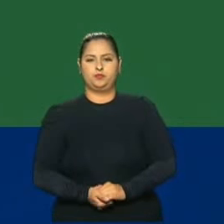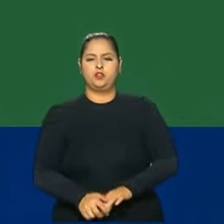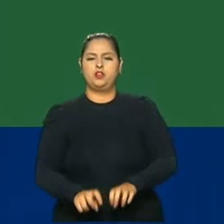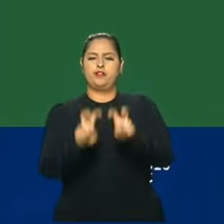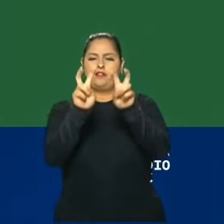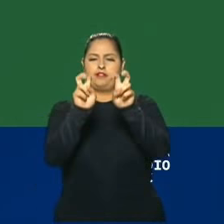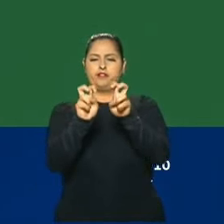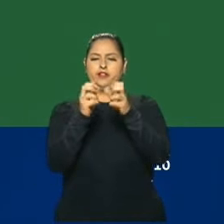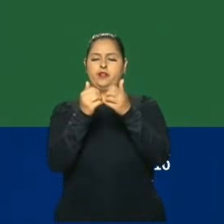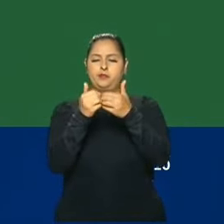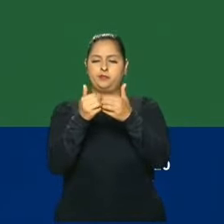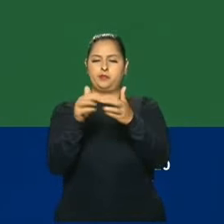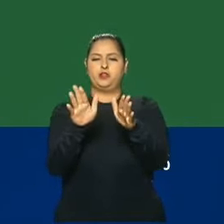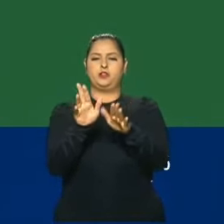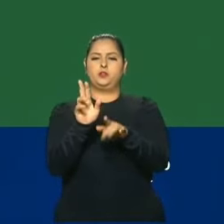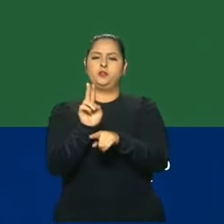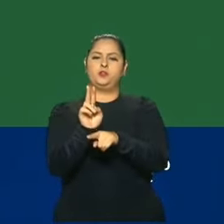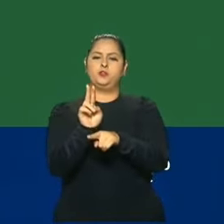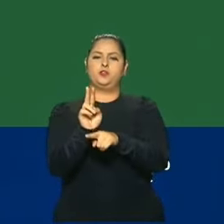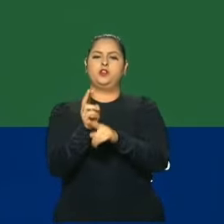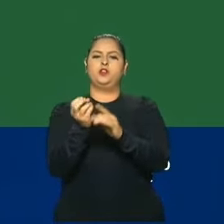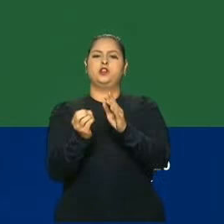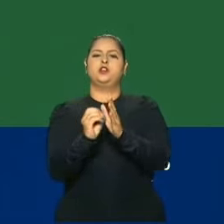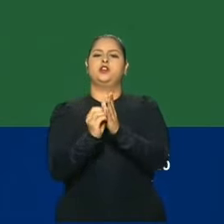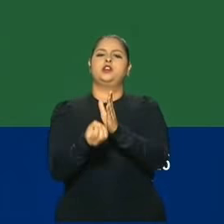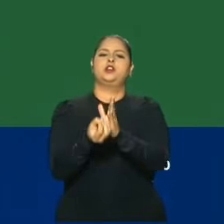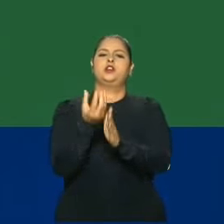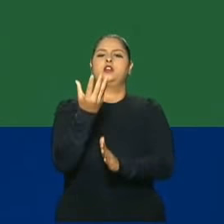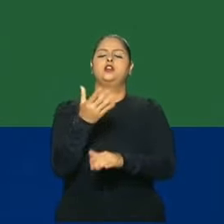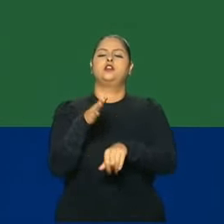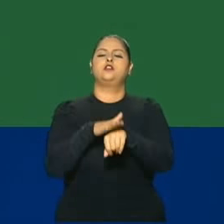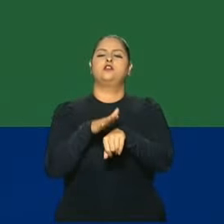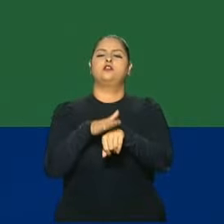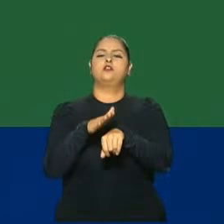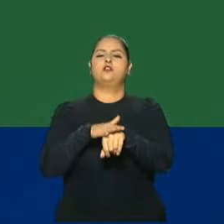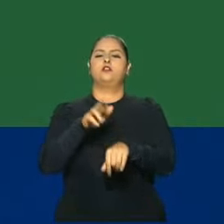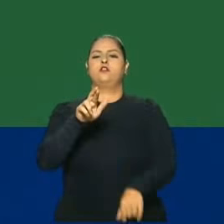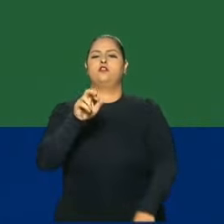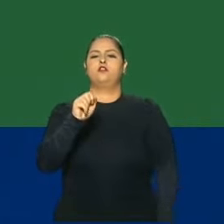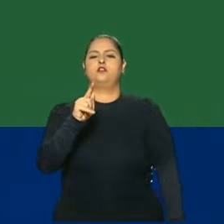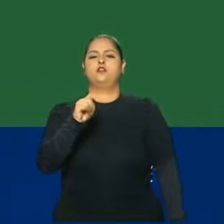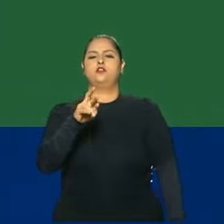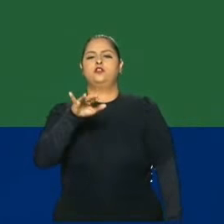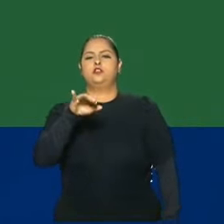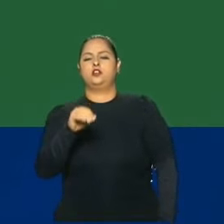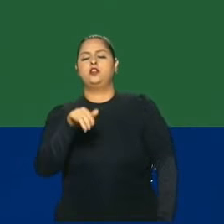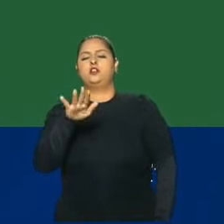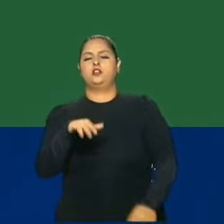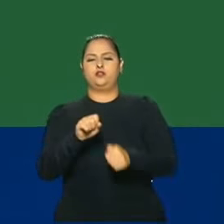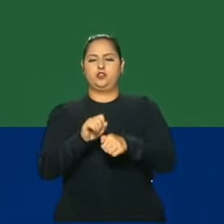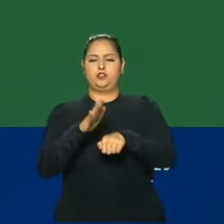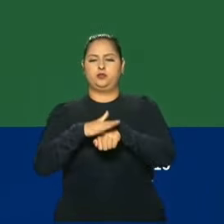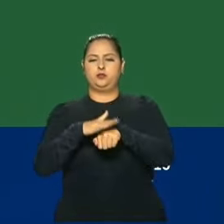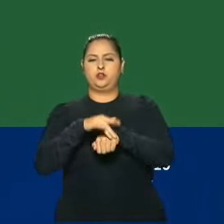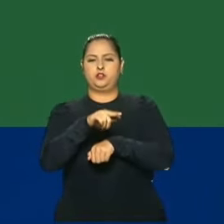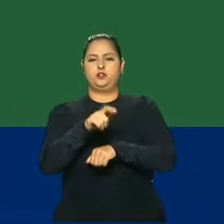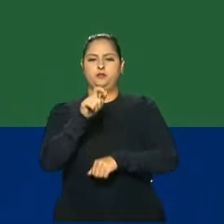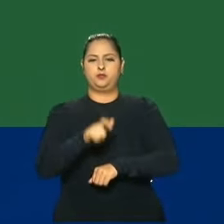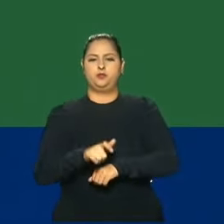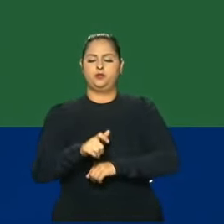Tema de abertura, autoria Rogério Guimarães, interpretação Rogério Guimarães.